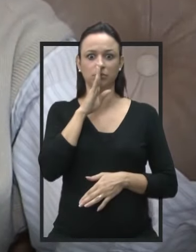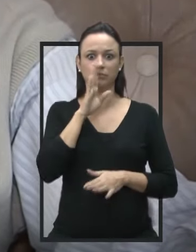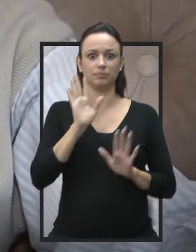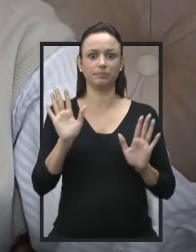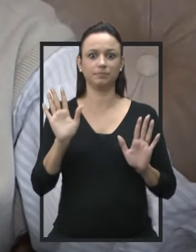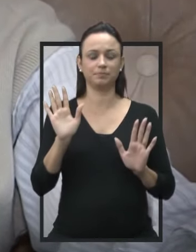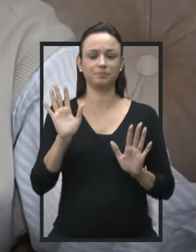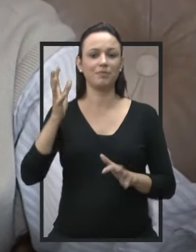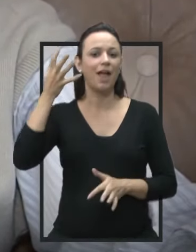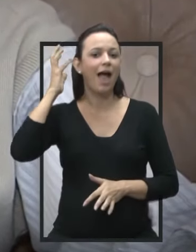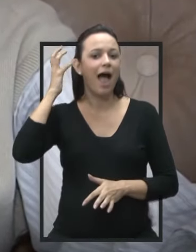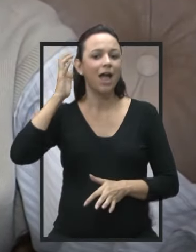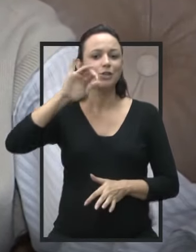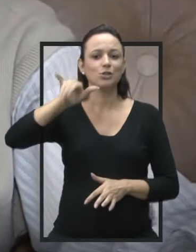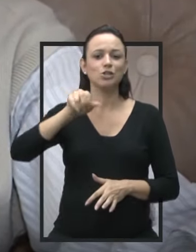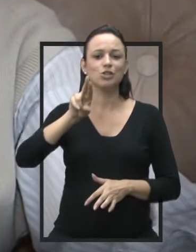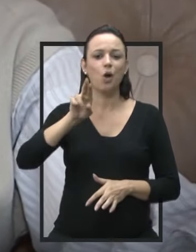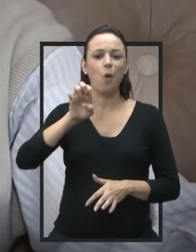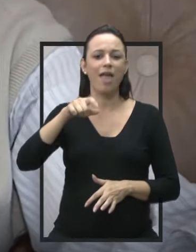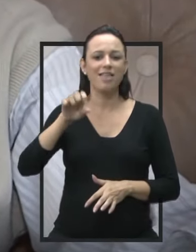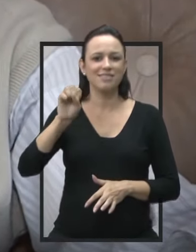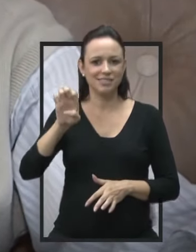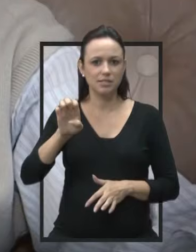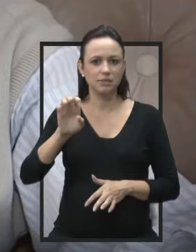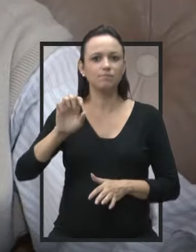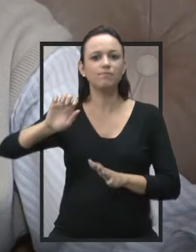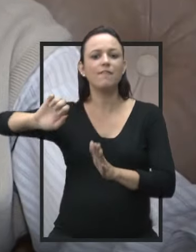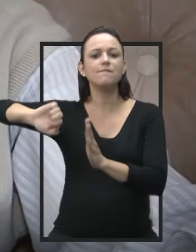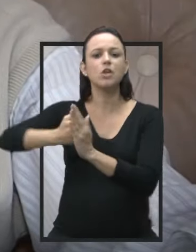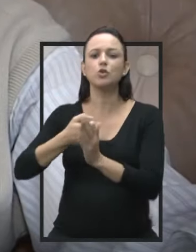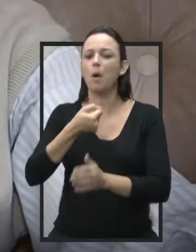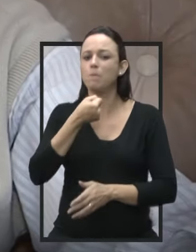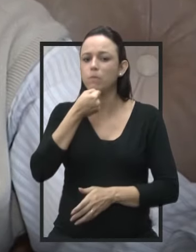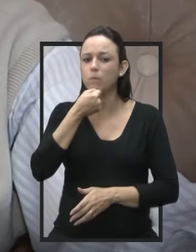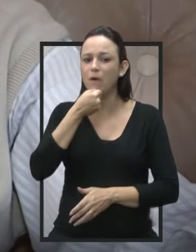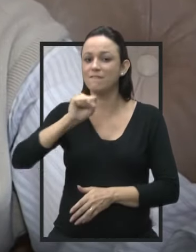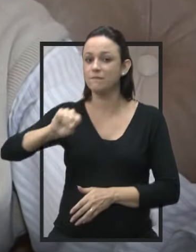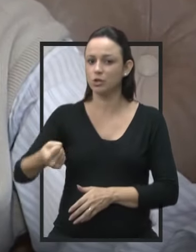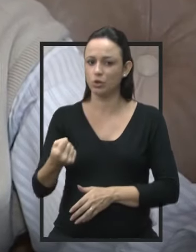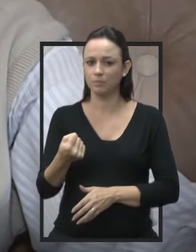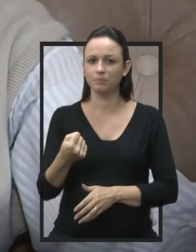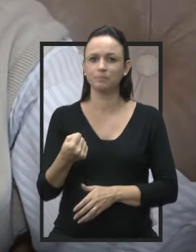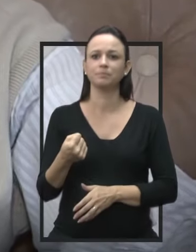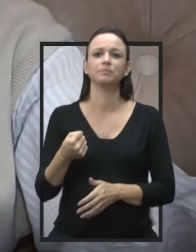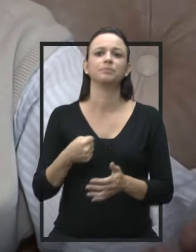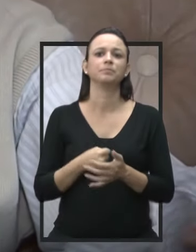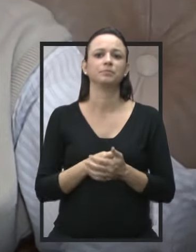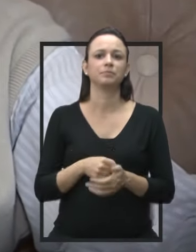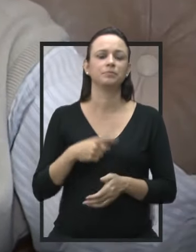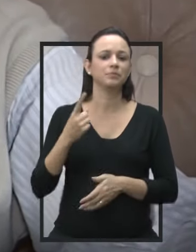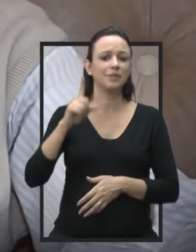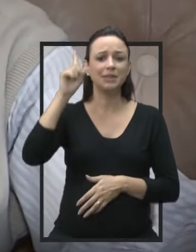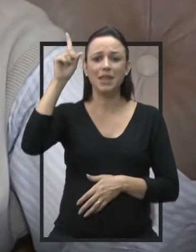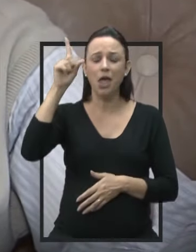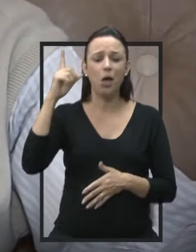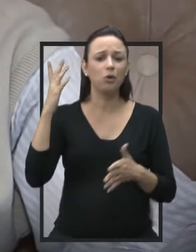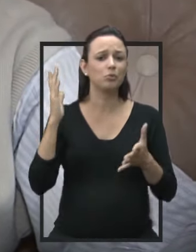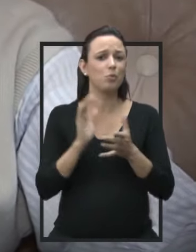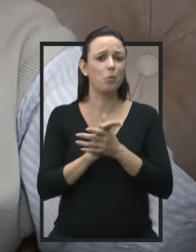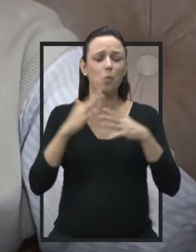A rádio jauense que estava transmitindo desligou o microfone. Claro, porque foi um Deus nos